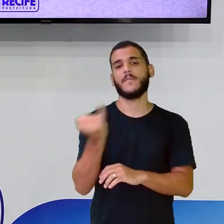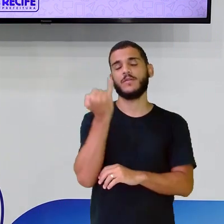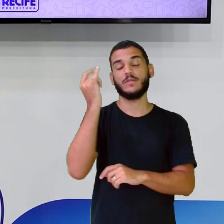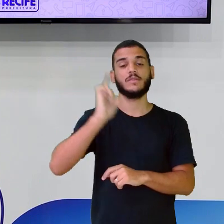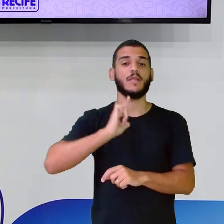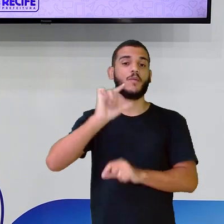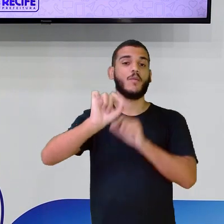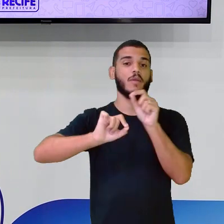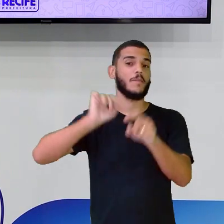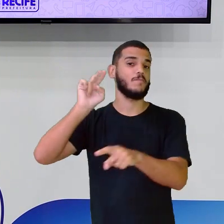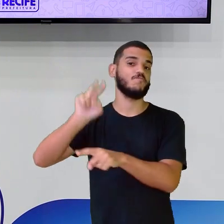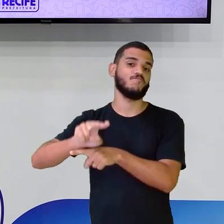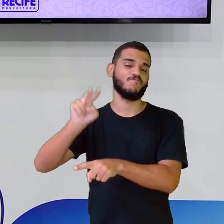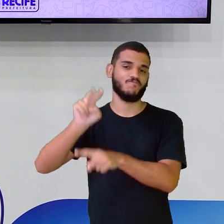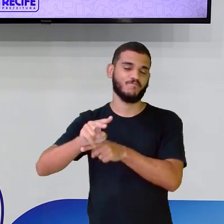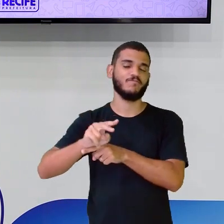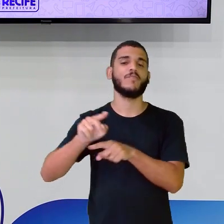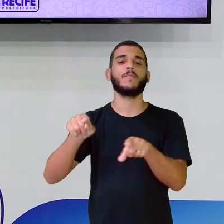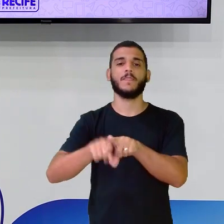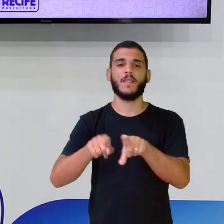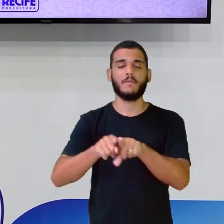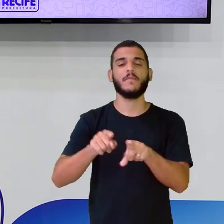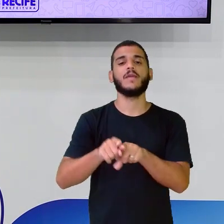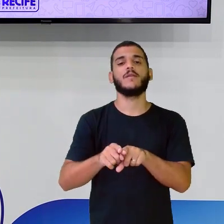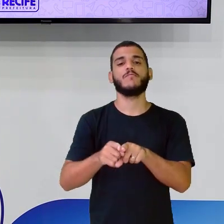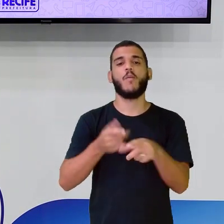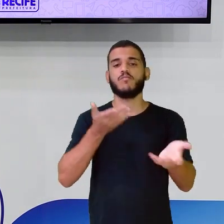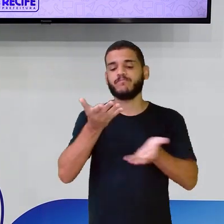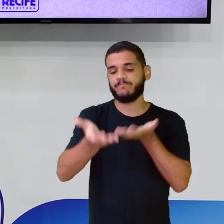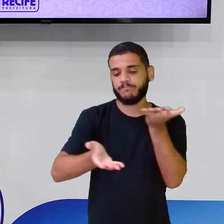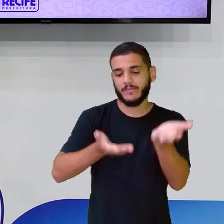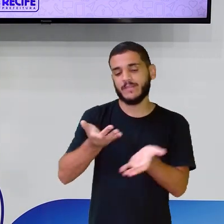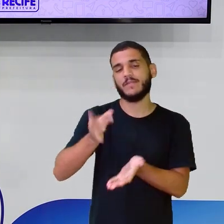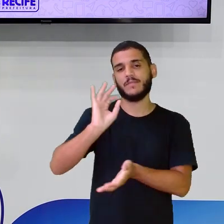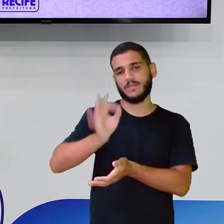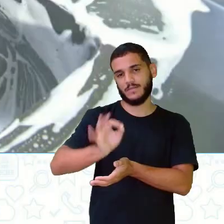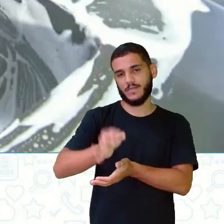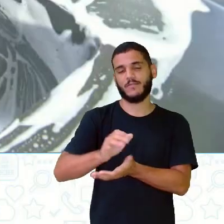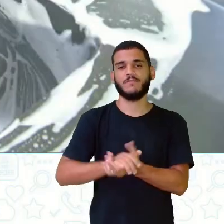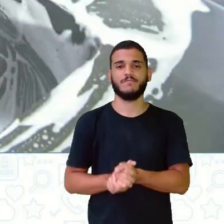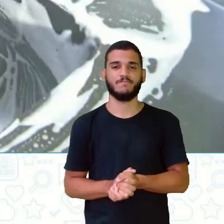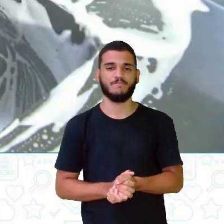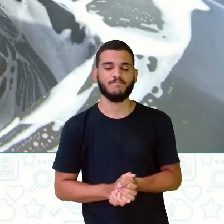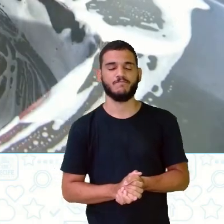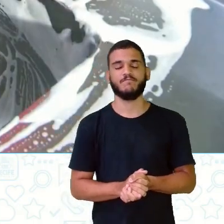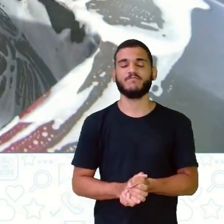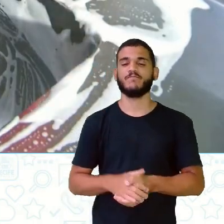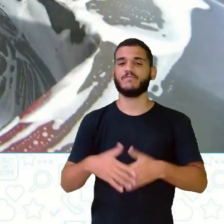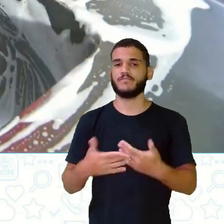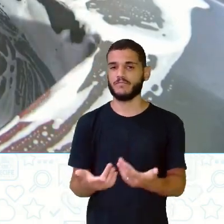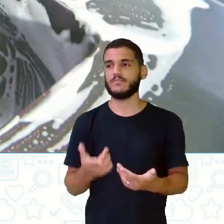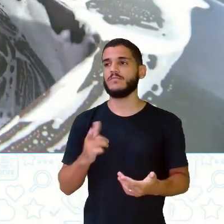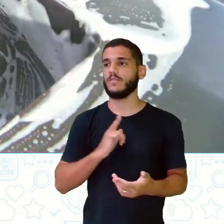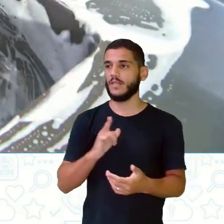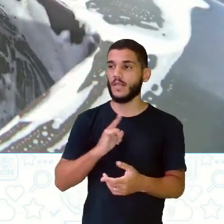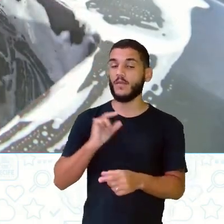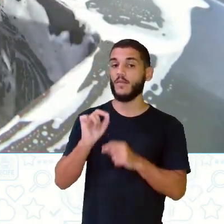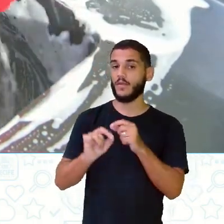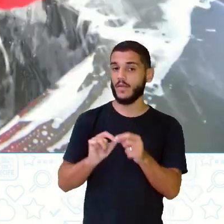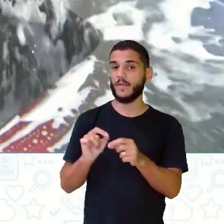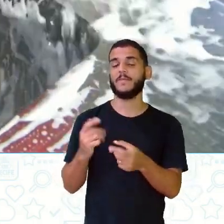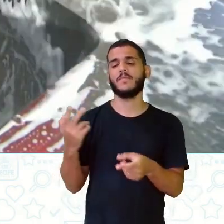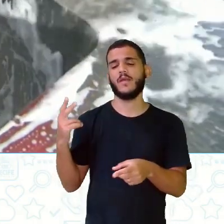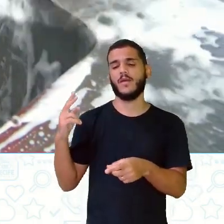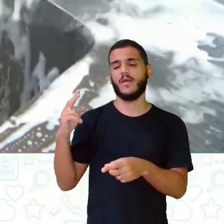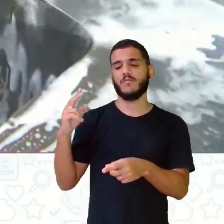uma preservação e um tratamento adequado, tá? O abastecimento doméstico consome